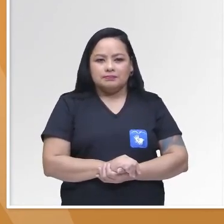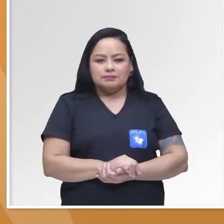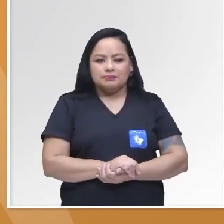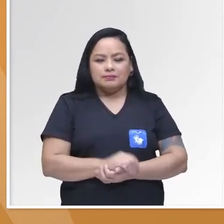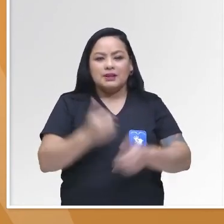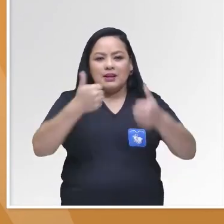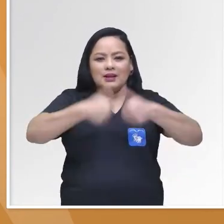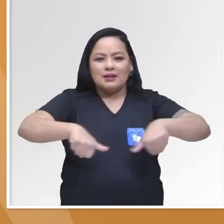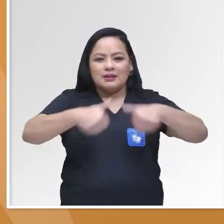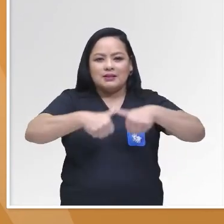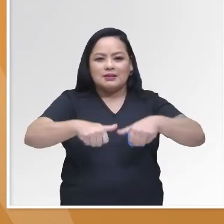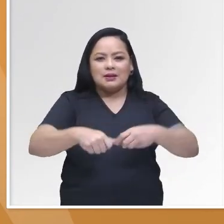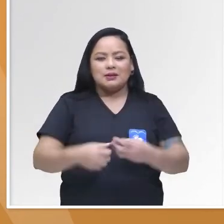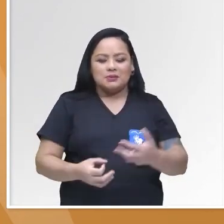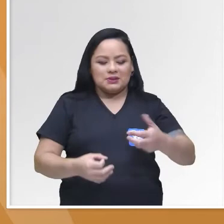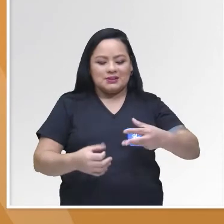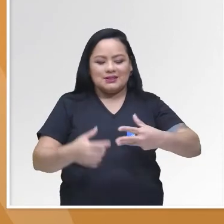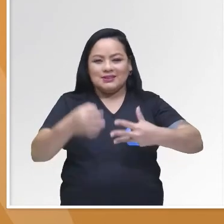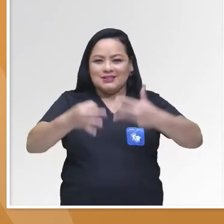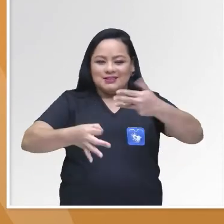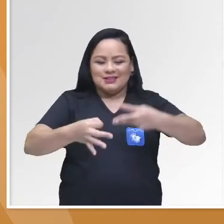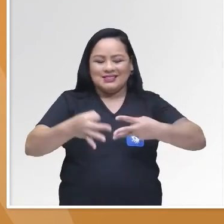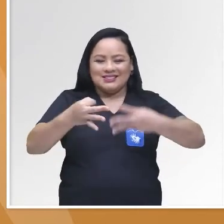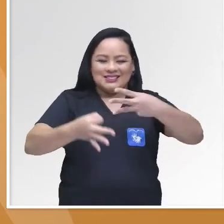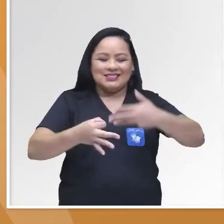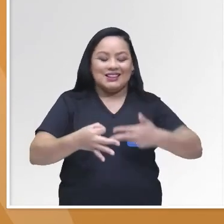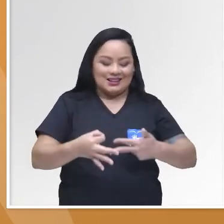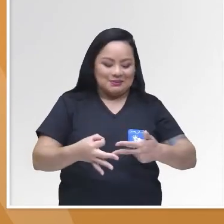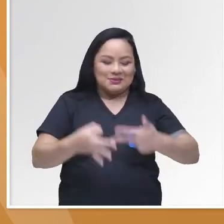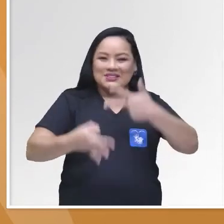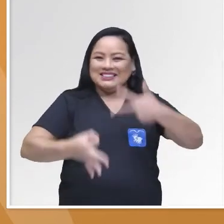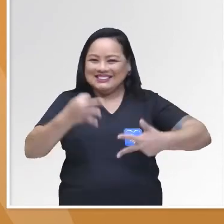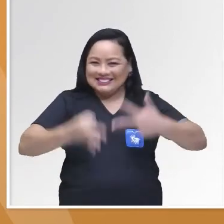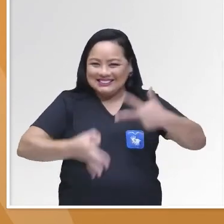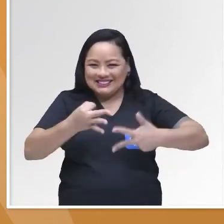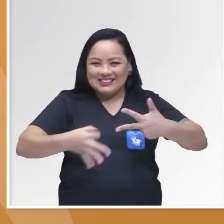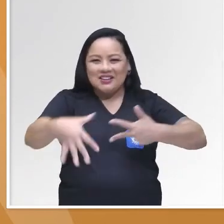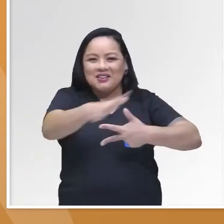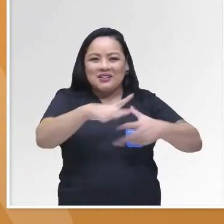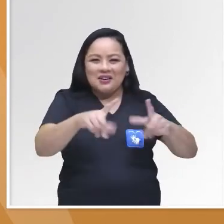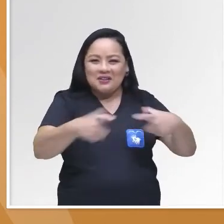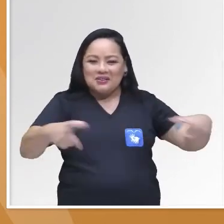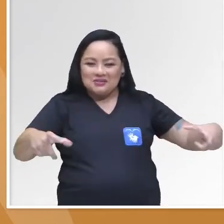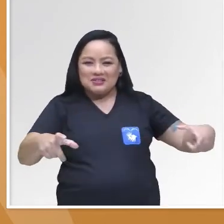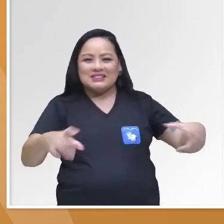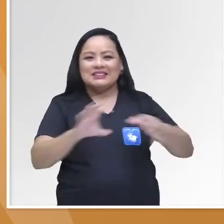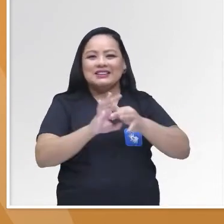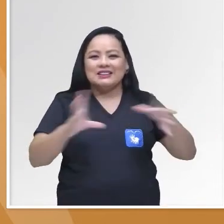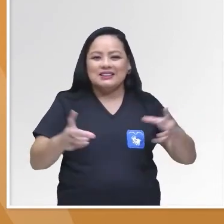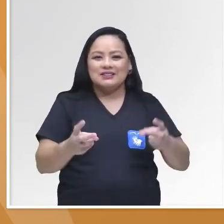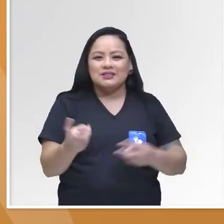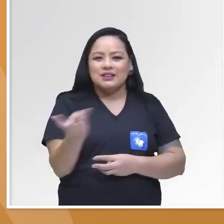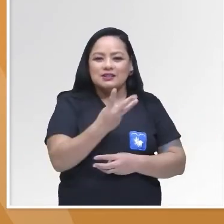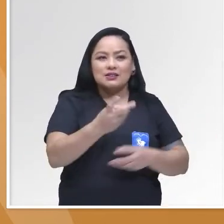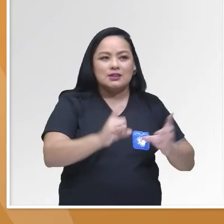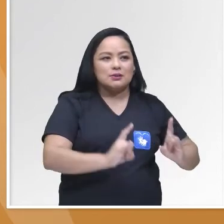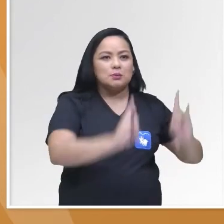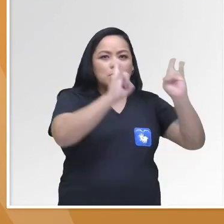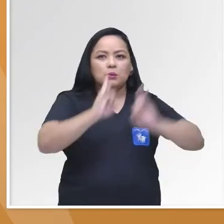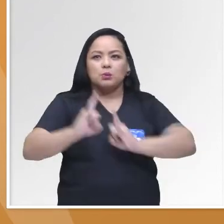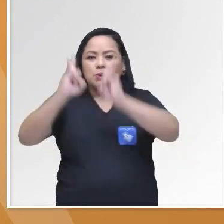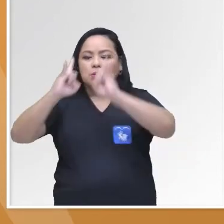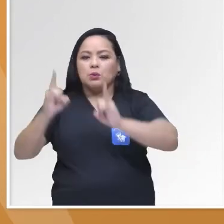Estamos na Praça dos Três Poderes, em Brasília, no Brasil. Ela é um amplo espaço aberto entre os três edifícios monumentais